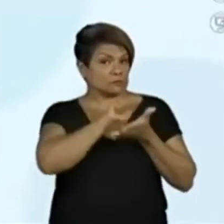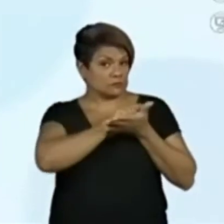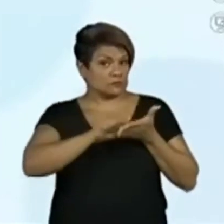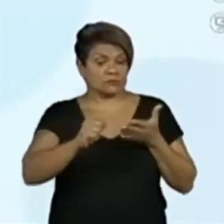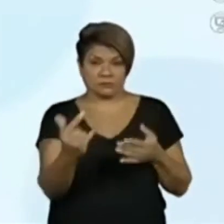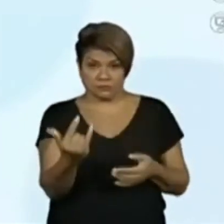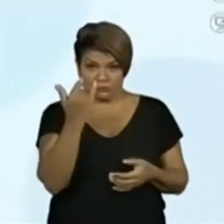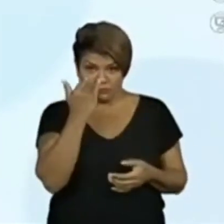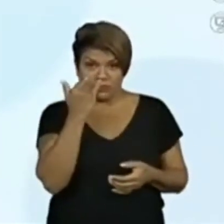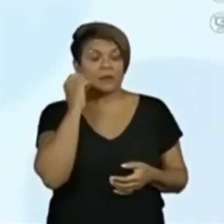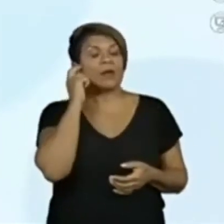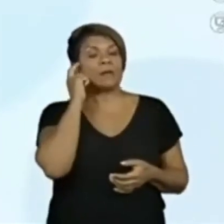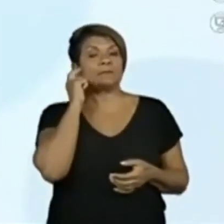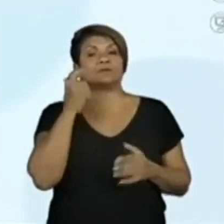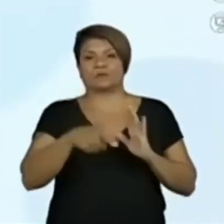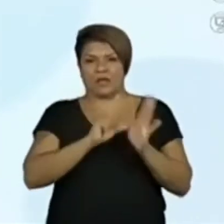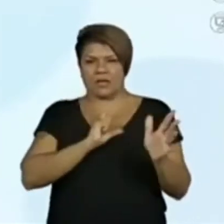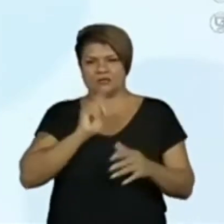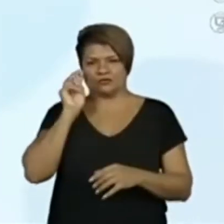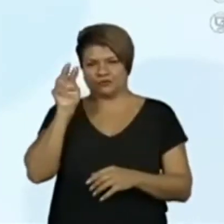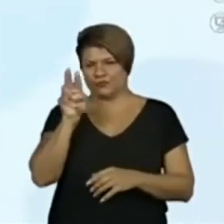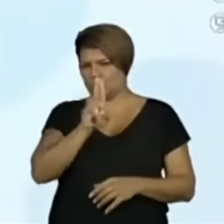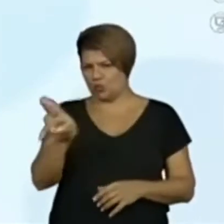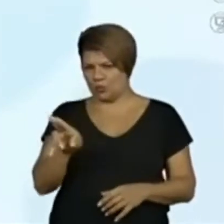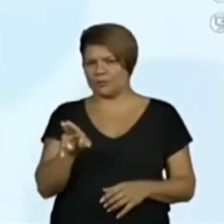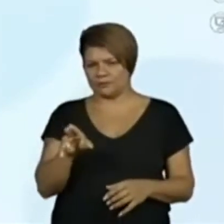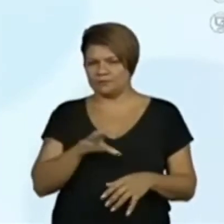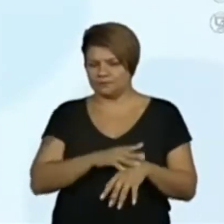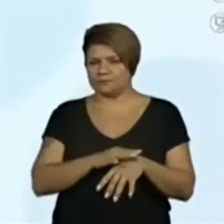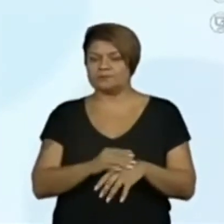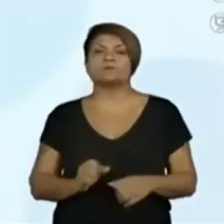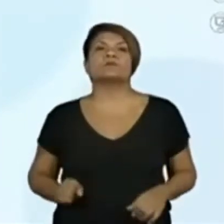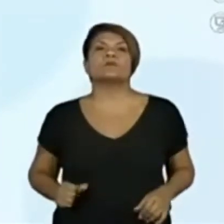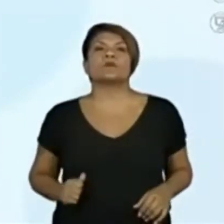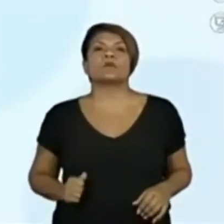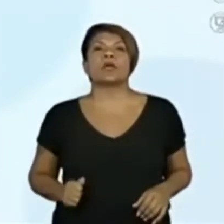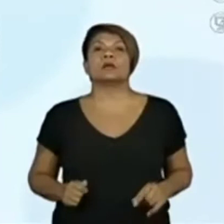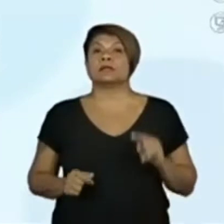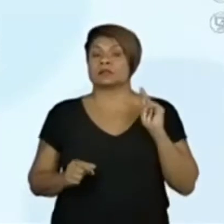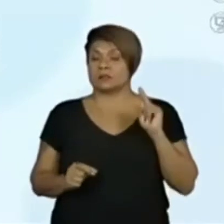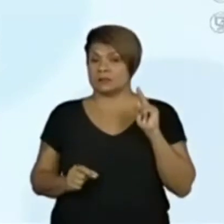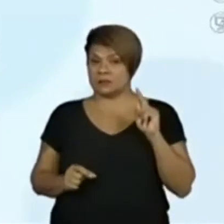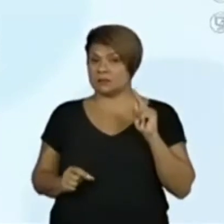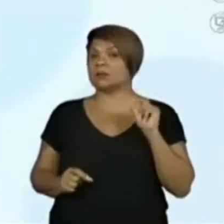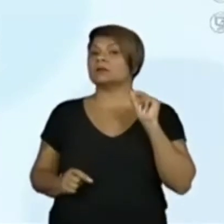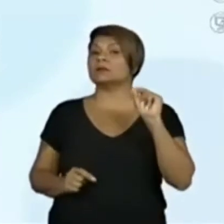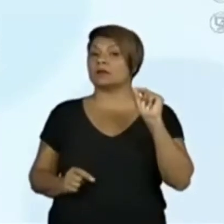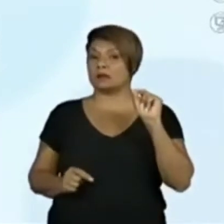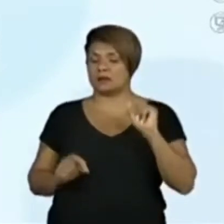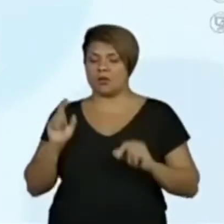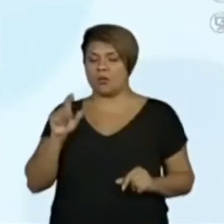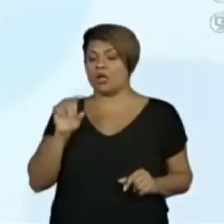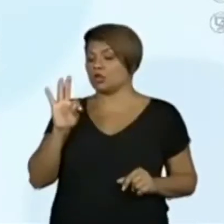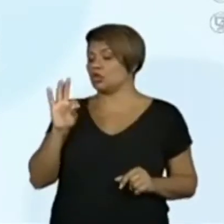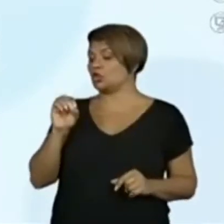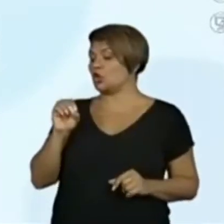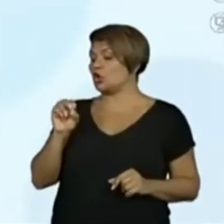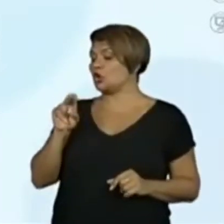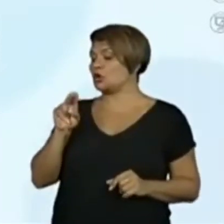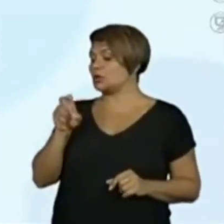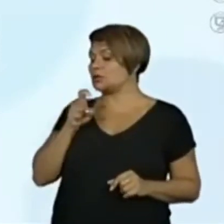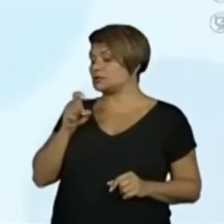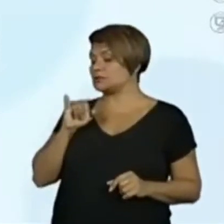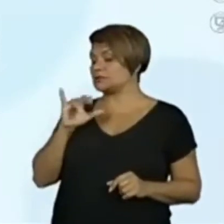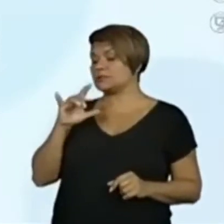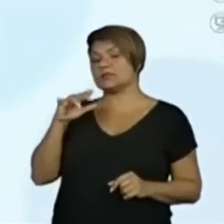ver o que vocês apontaram para esse texto, ela é causada por uma toxina,